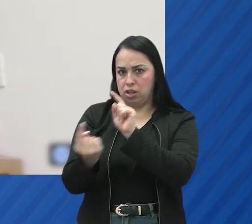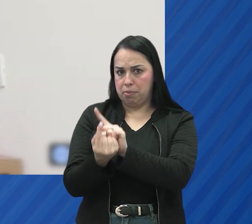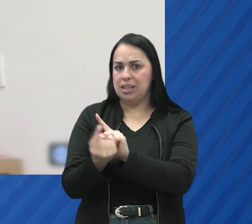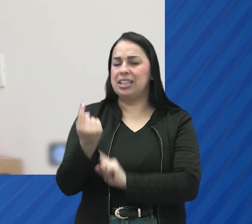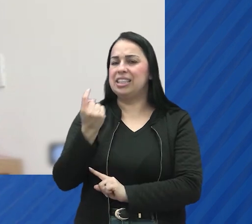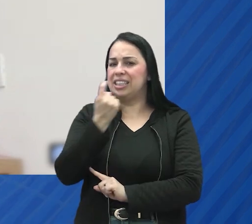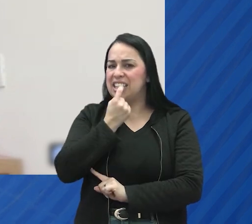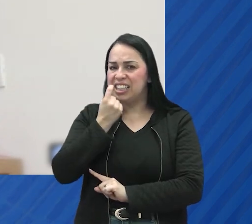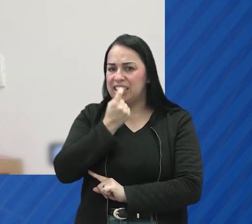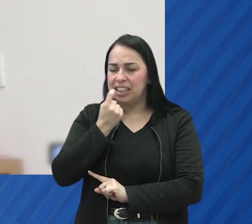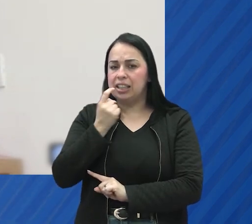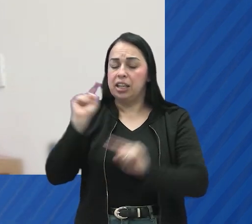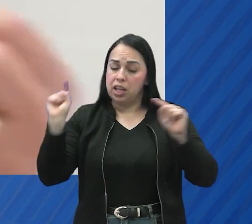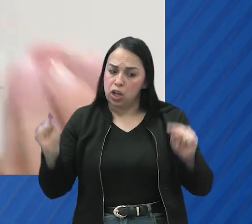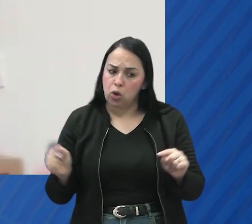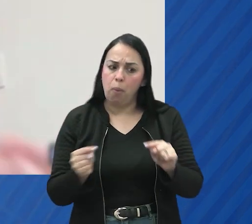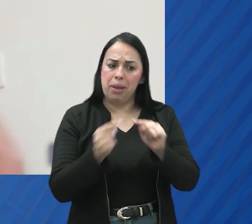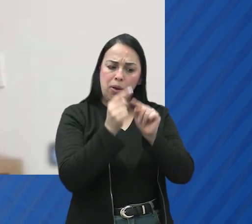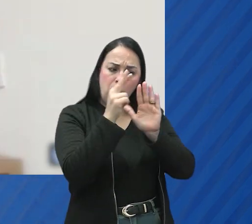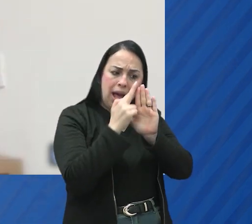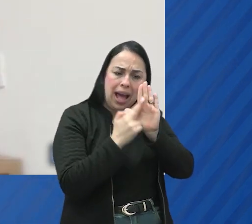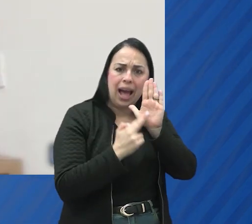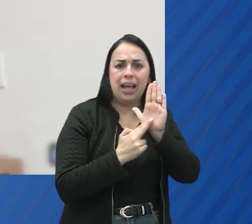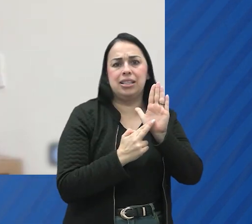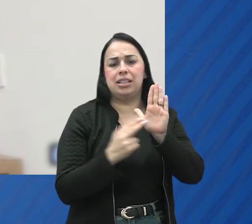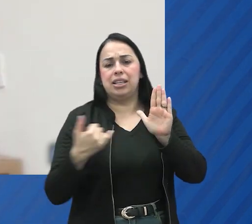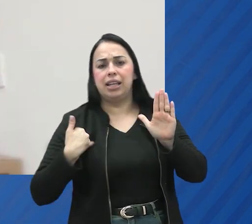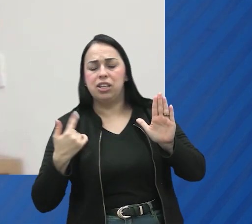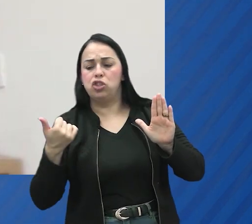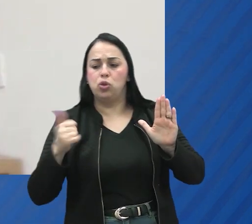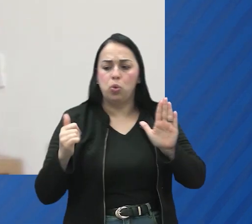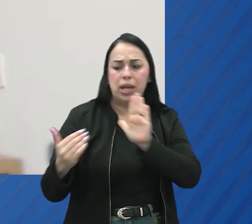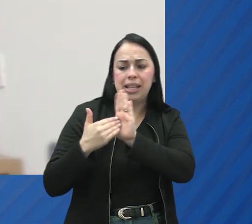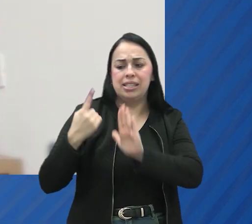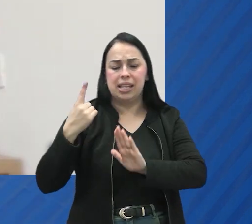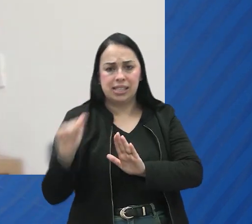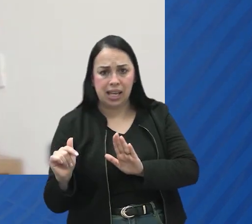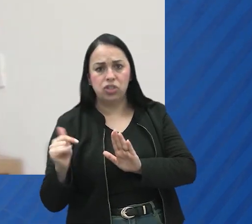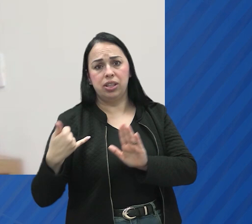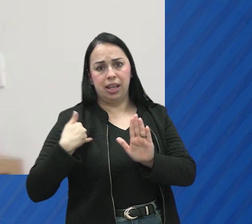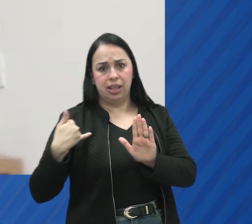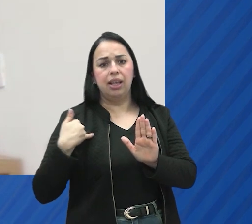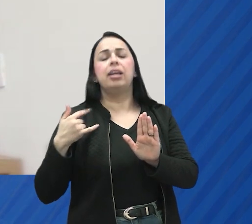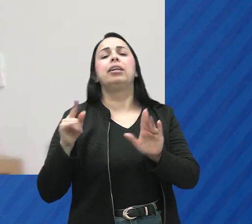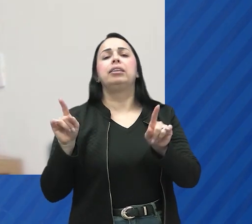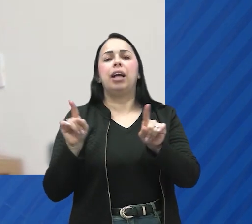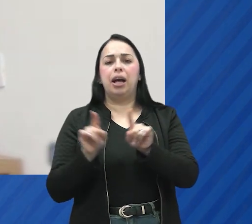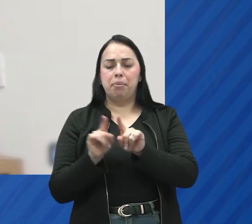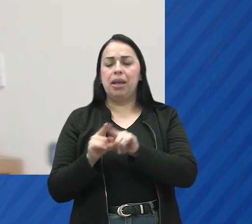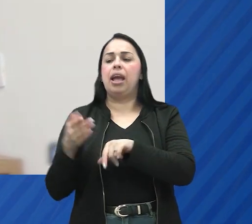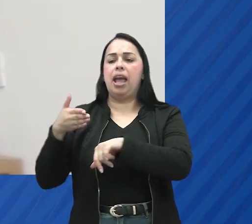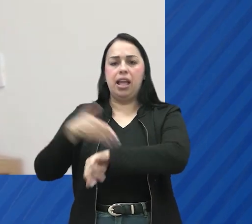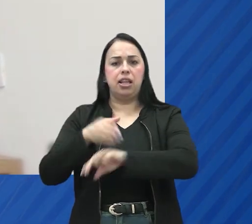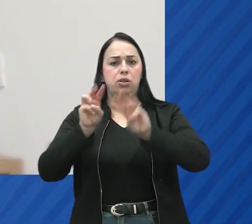atendimento odontológico, que estiver dentro daquele critério de 11 a 17 anos, ele vai também